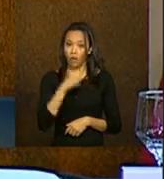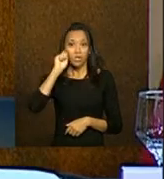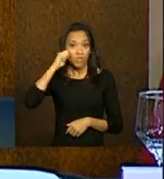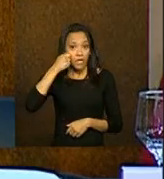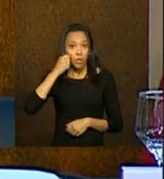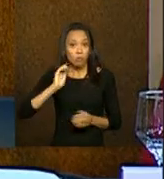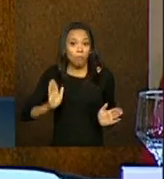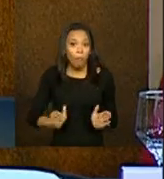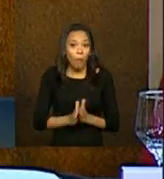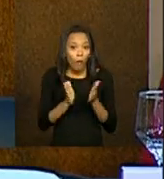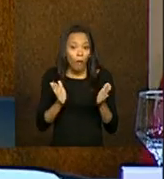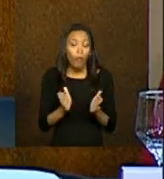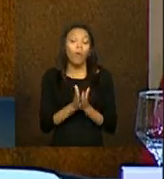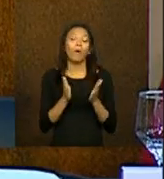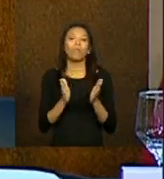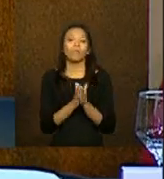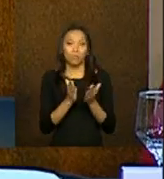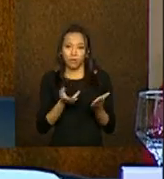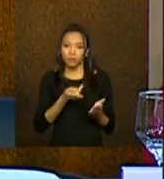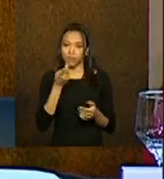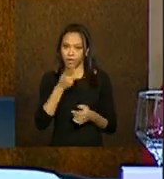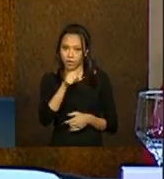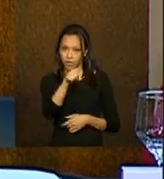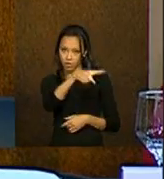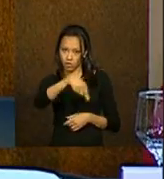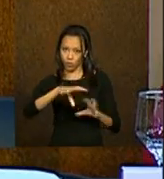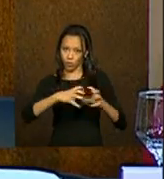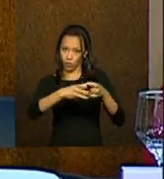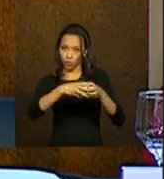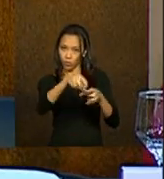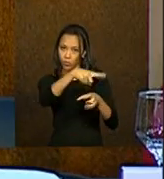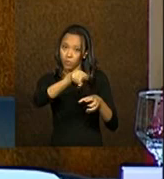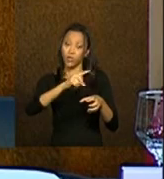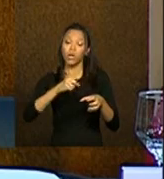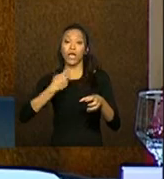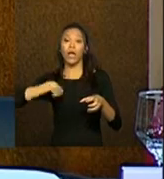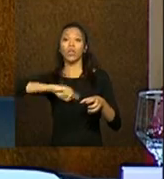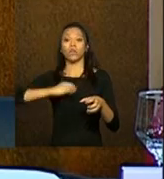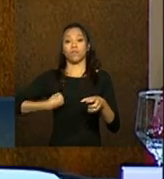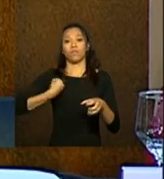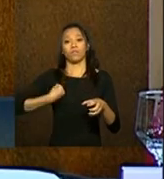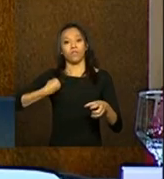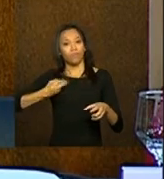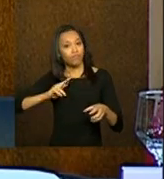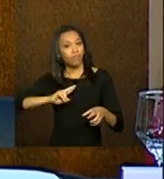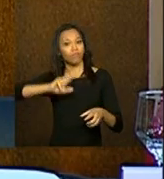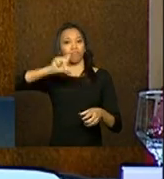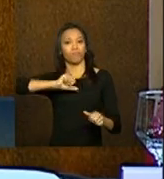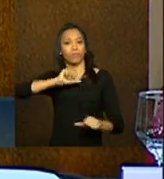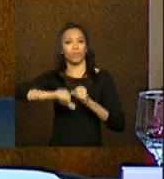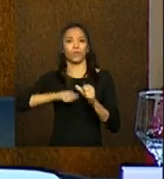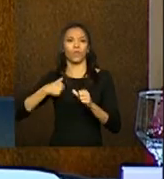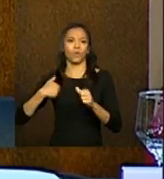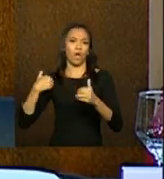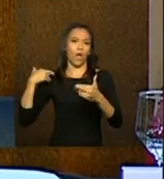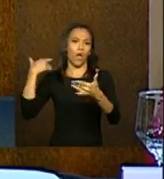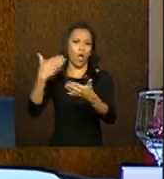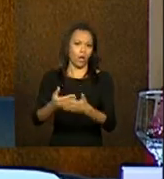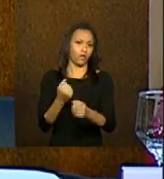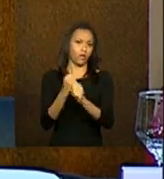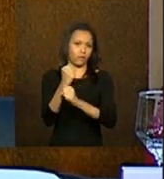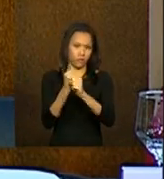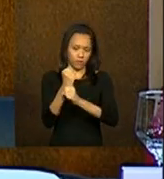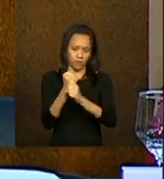negros e pobres com todas as letras, tá certo? o quanto a nossa vida mudou nos últimos anos e que